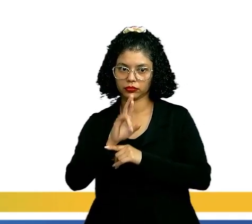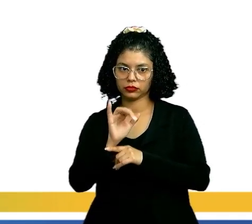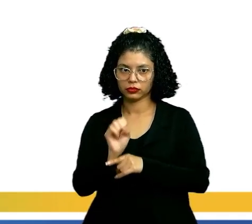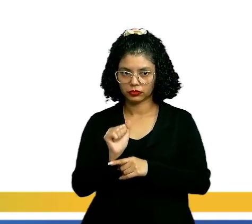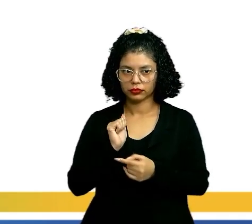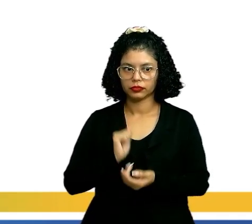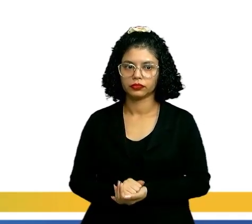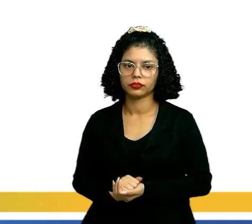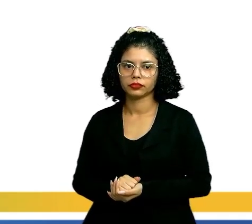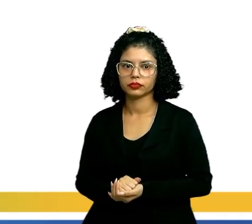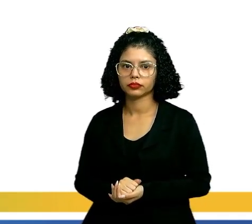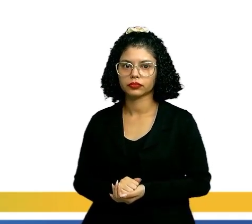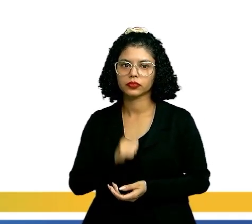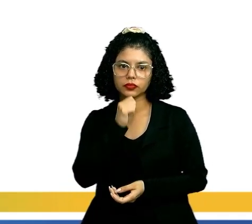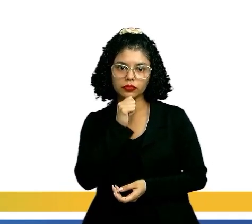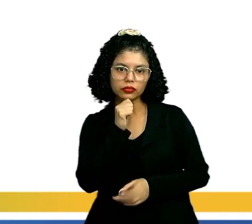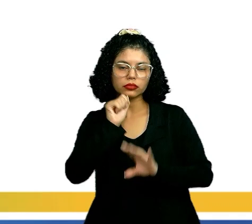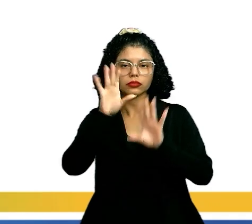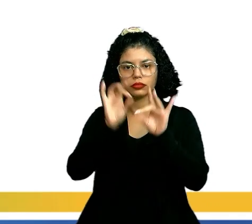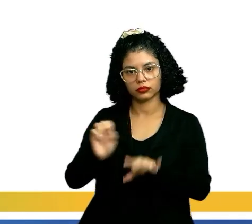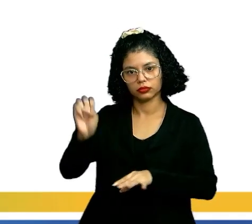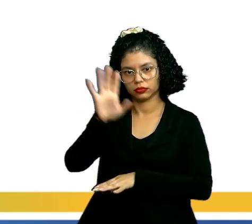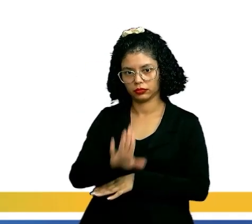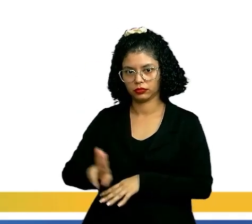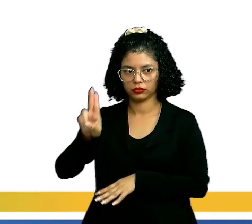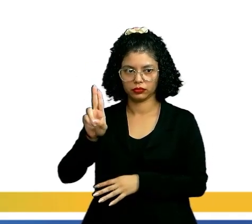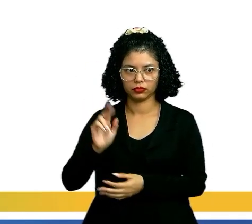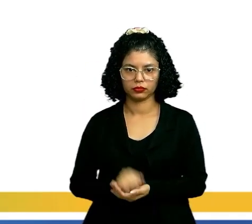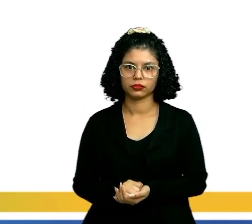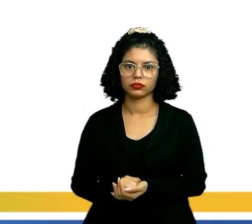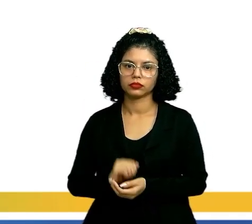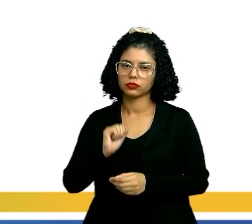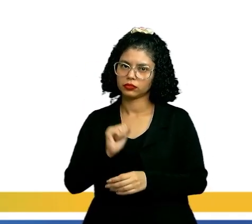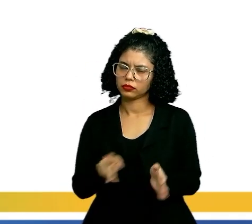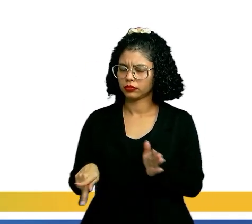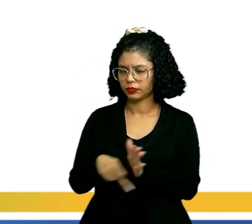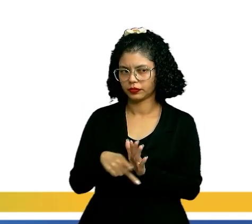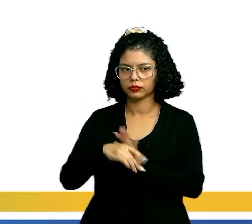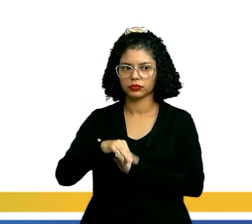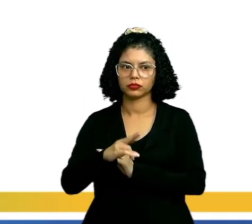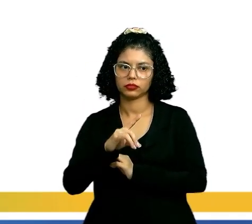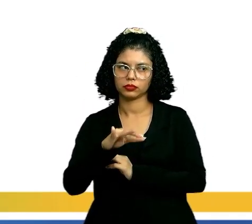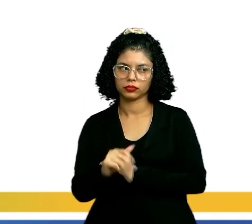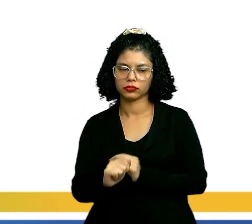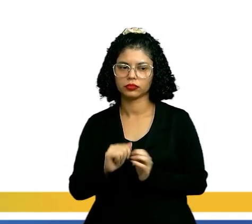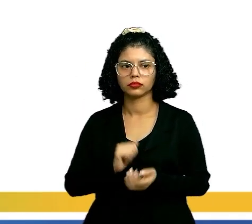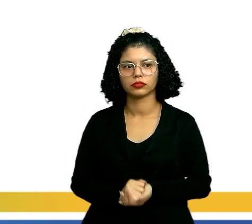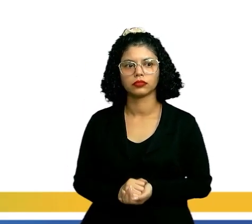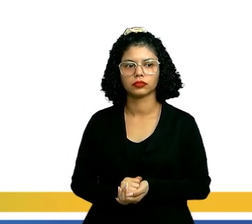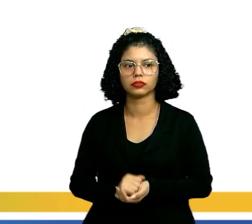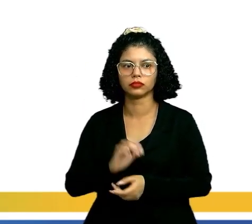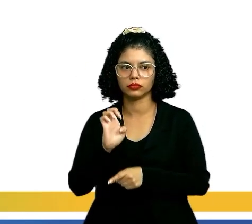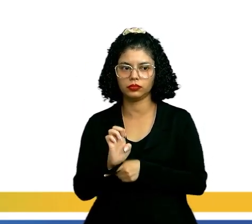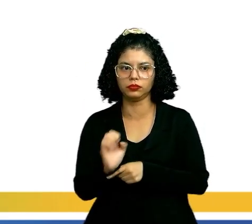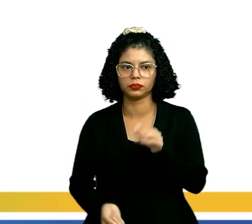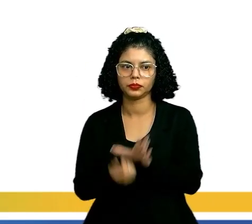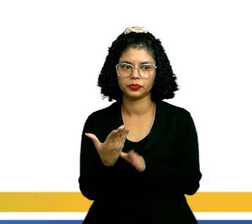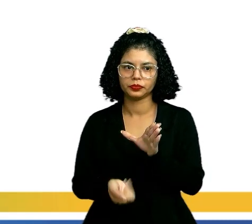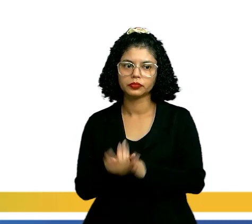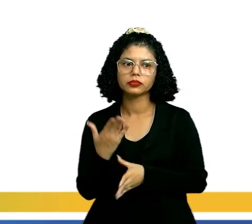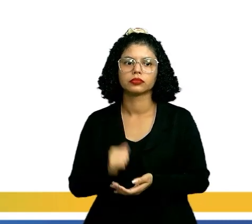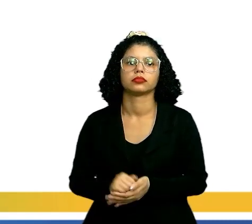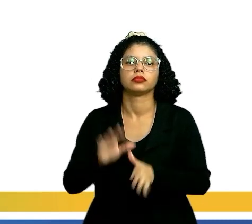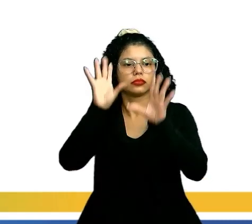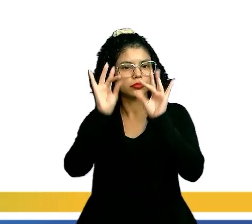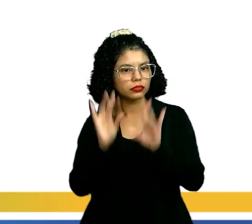personagens traços cubistas, em vez dos traços europeus típicos de Michelangelo, letra E,